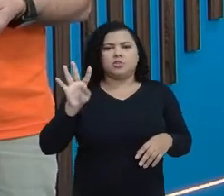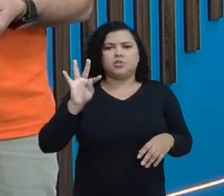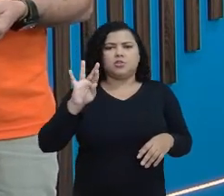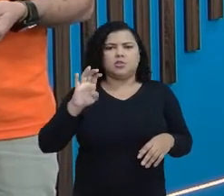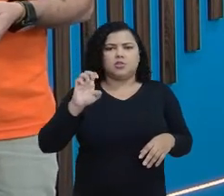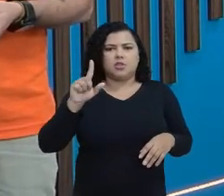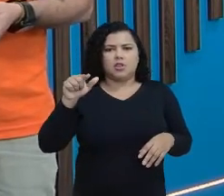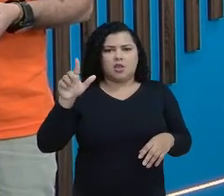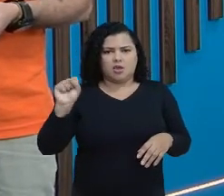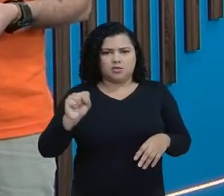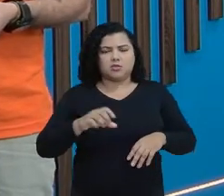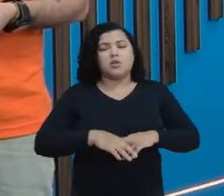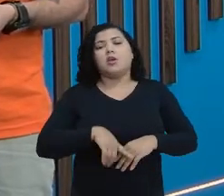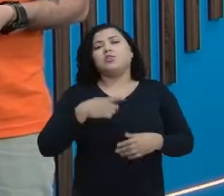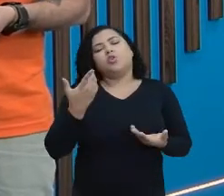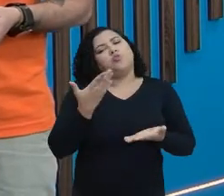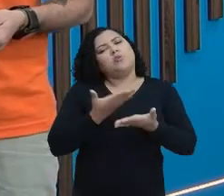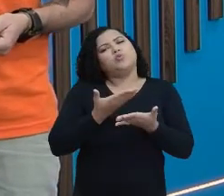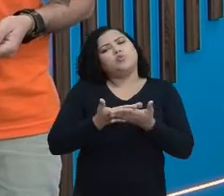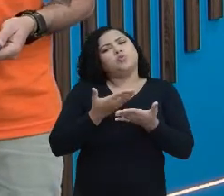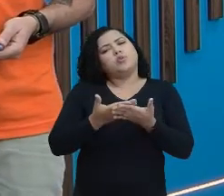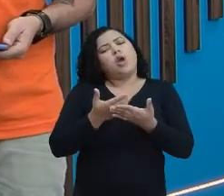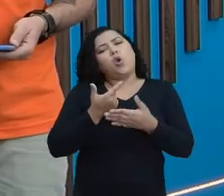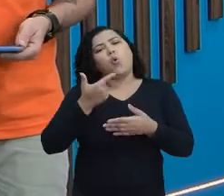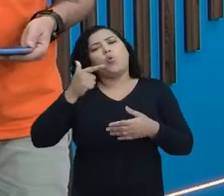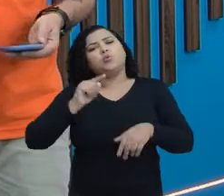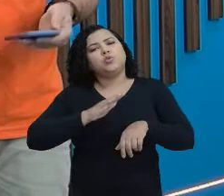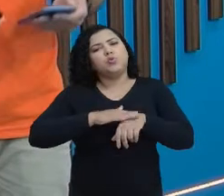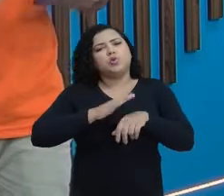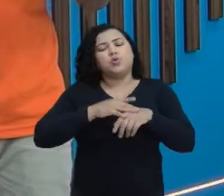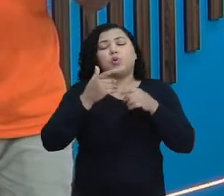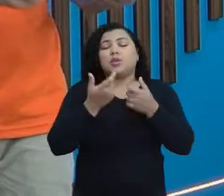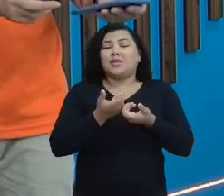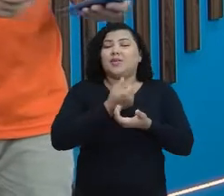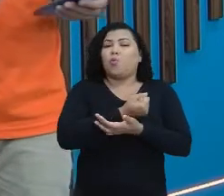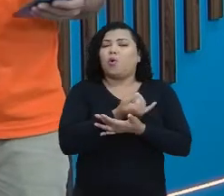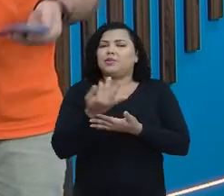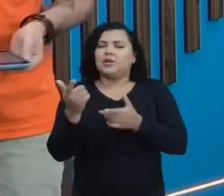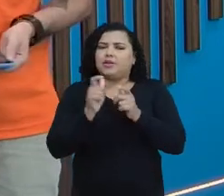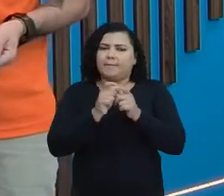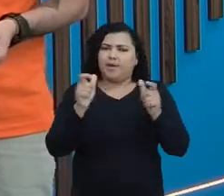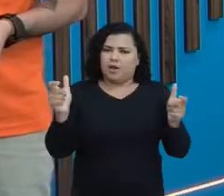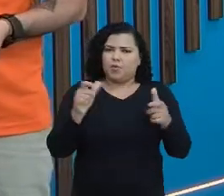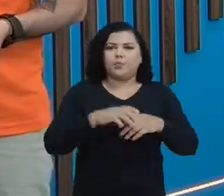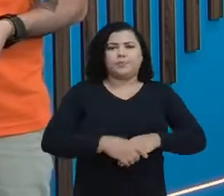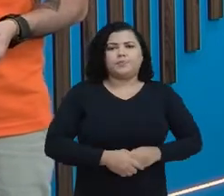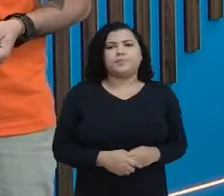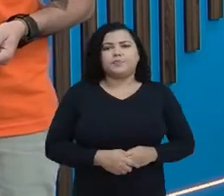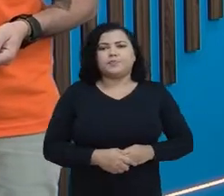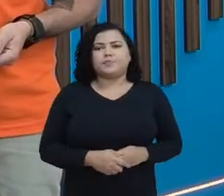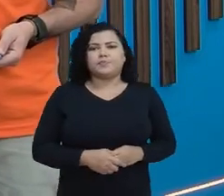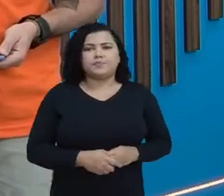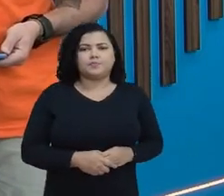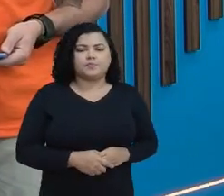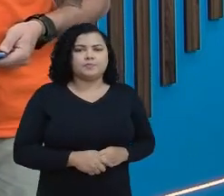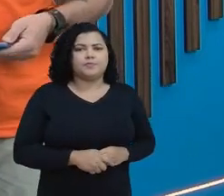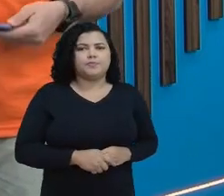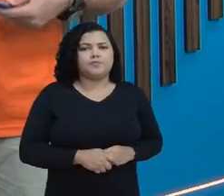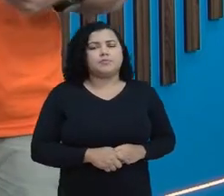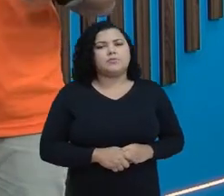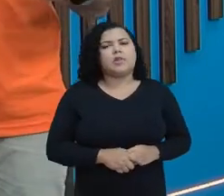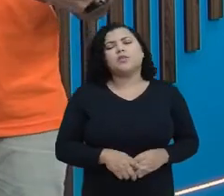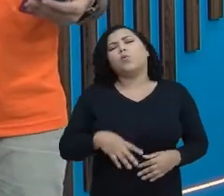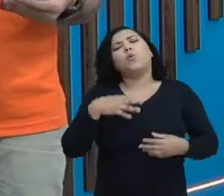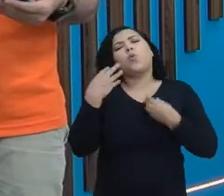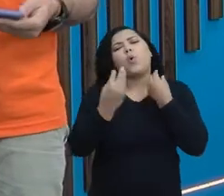situações que tenham mais grandezas. No caso aqui eu só estou analisando grandeza, tempo, velocidade, nessa situação aí. Então como é